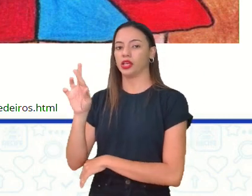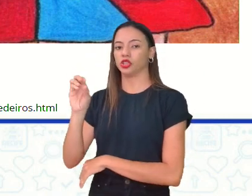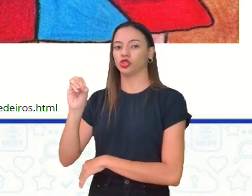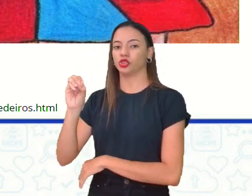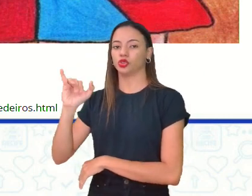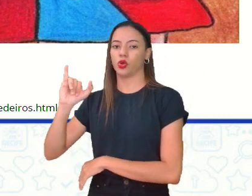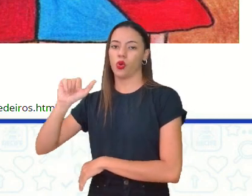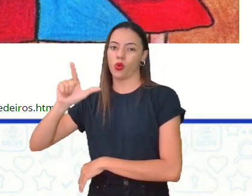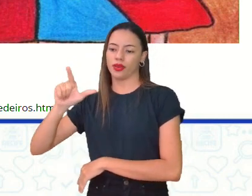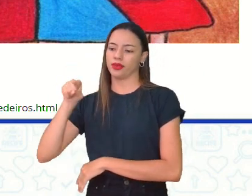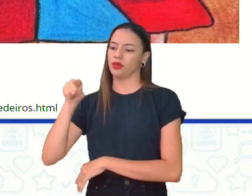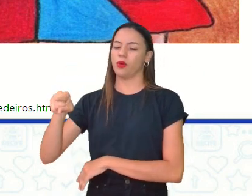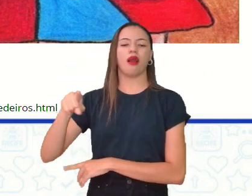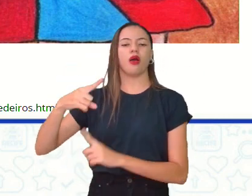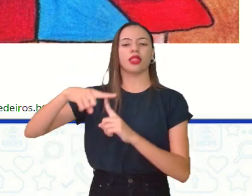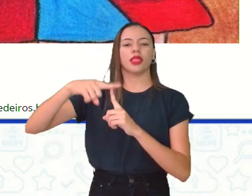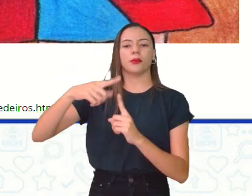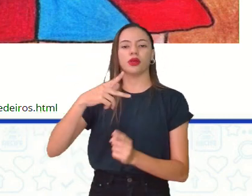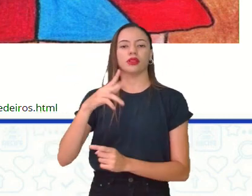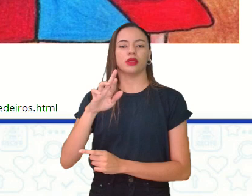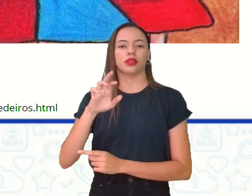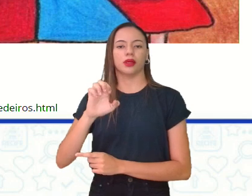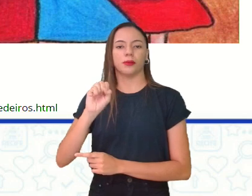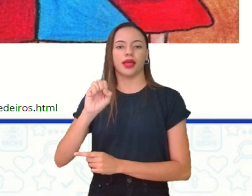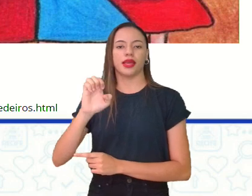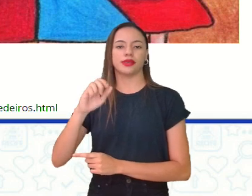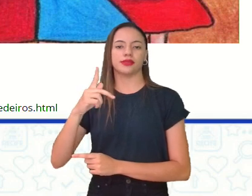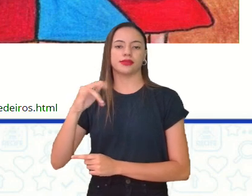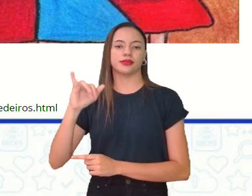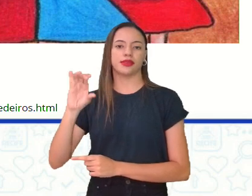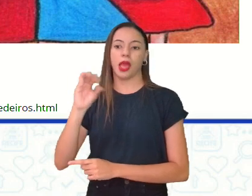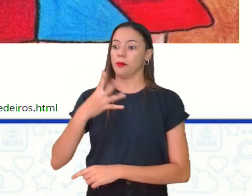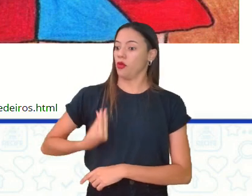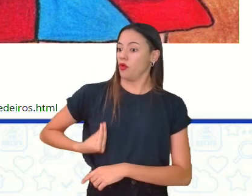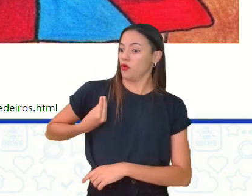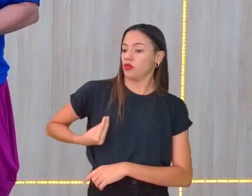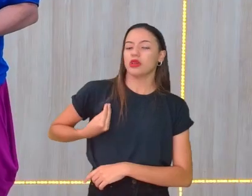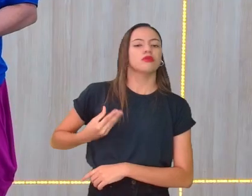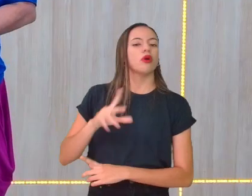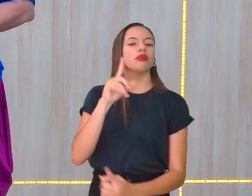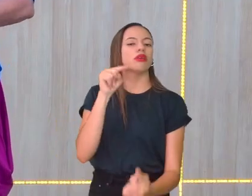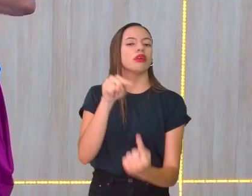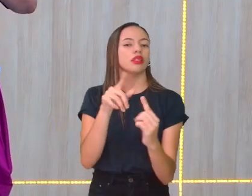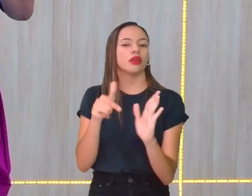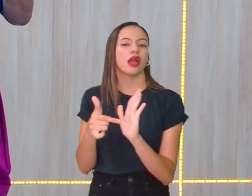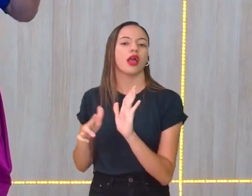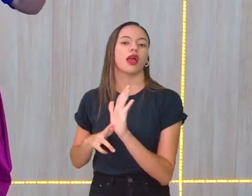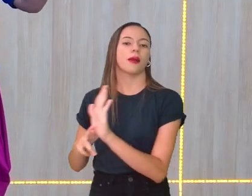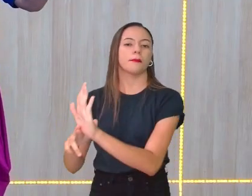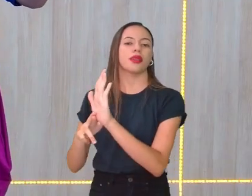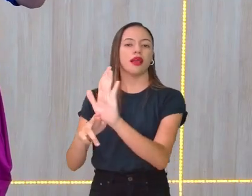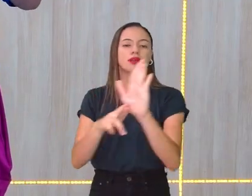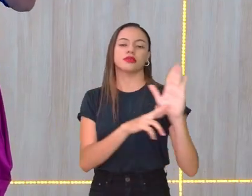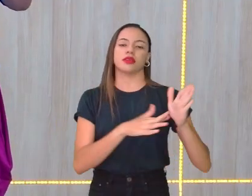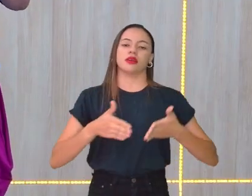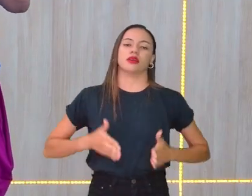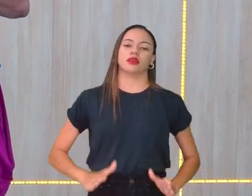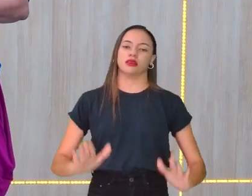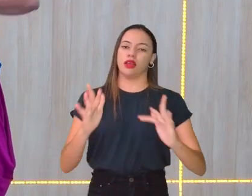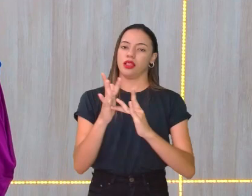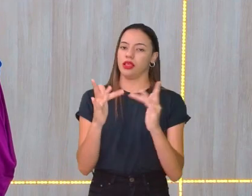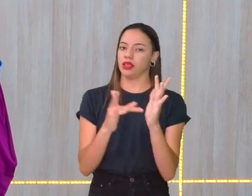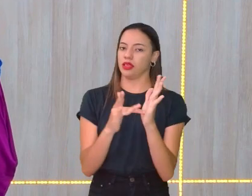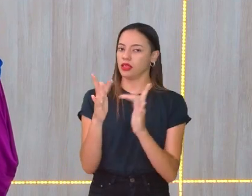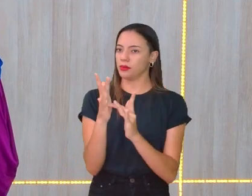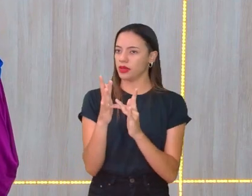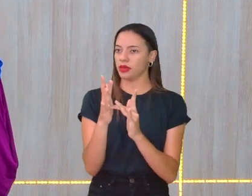era uma dança que era teatralizada e tinha a intenção de representar o nascimento de